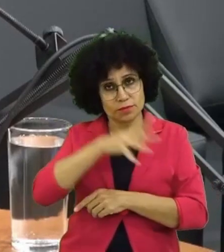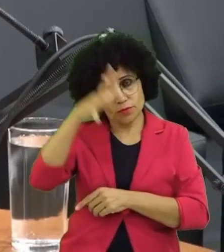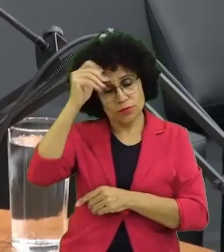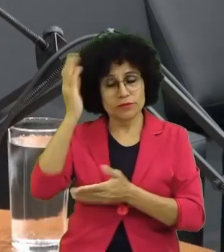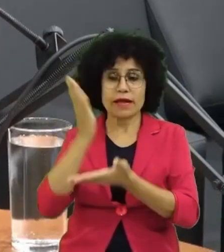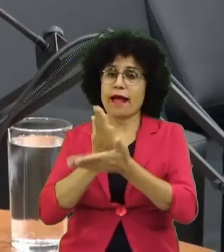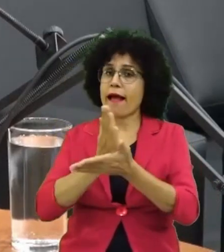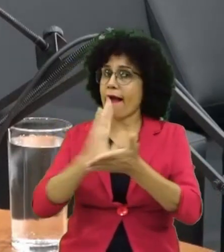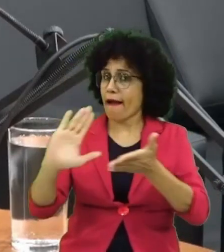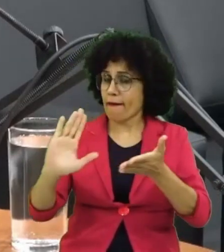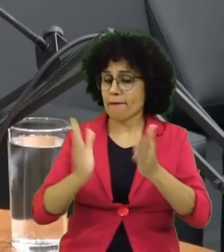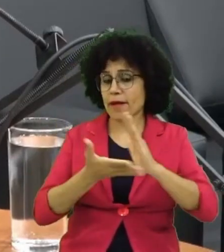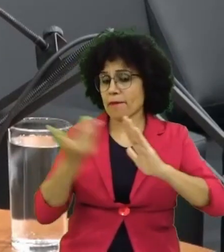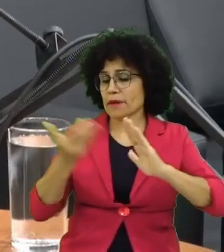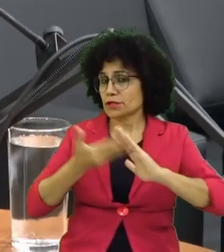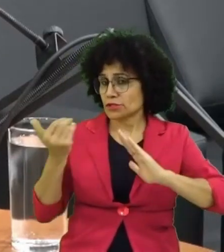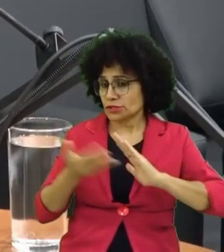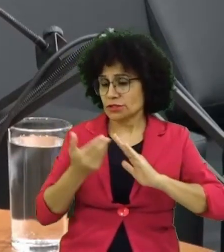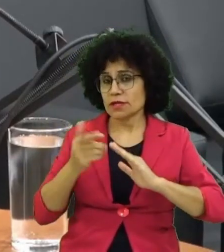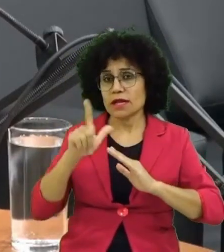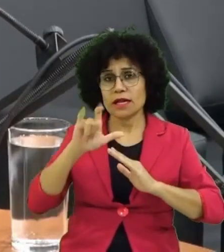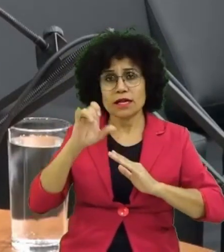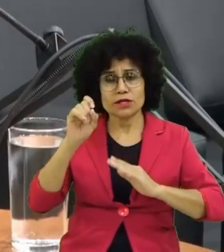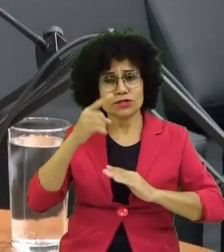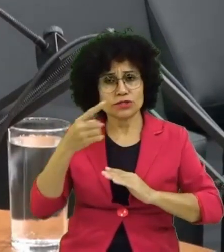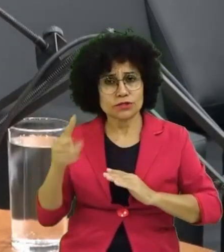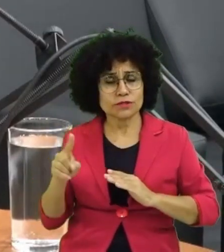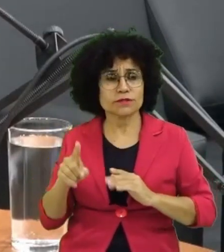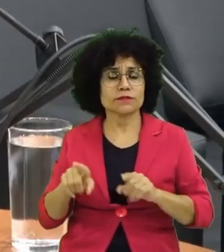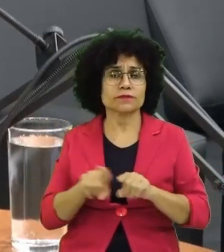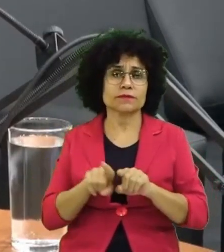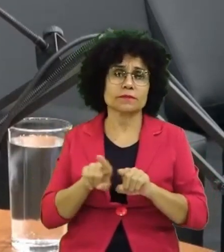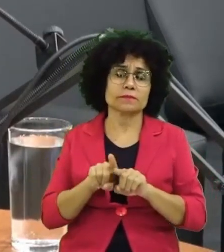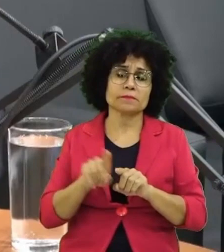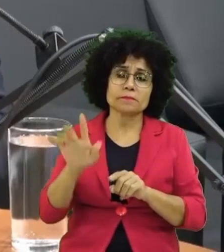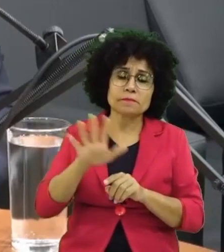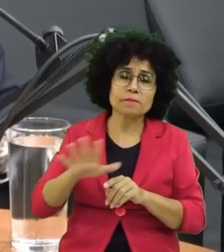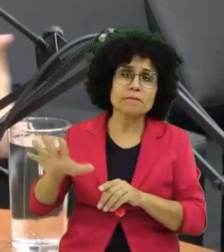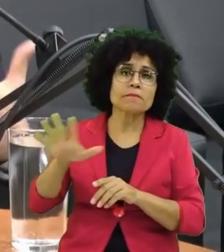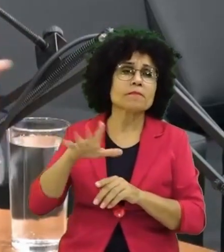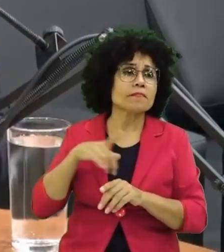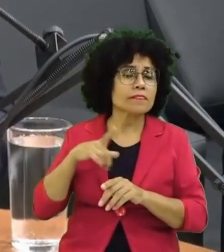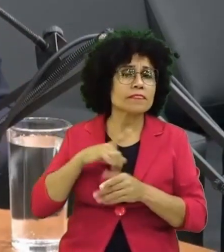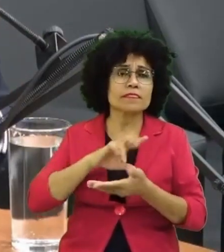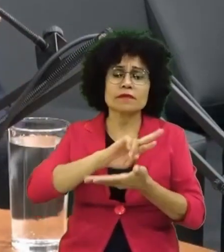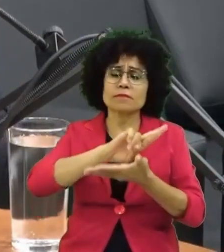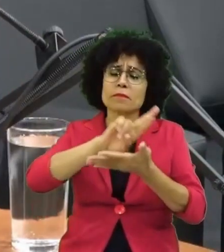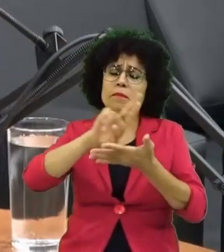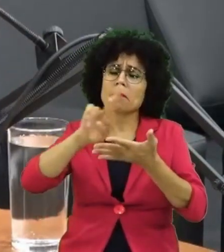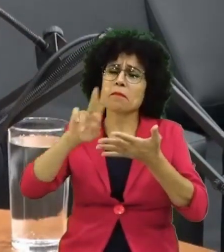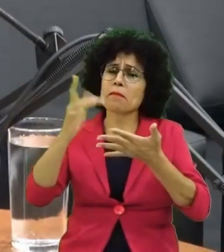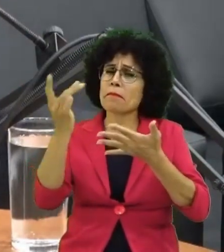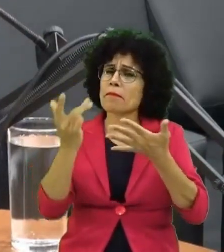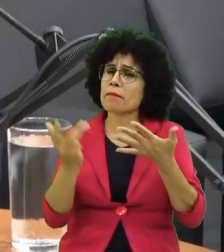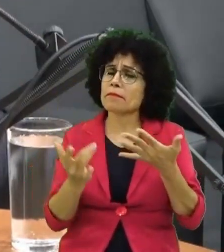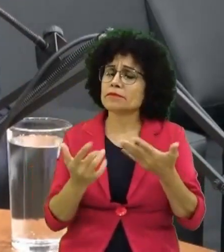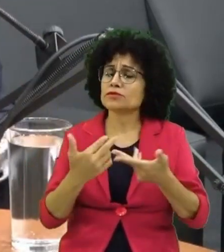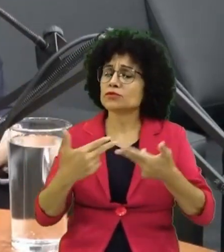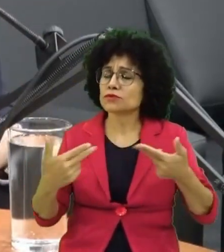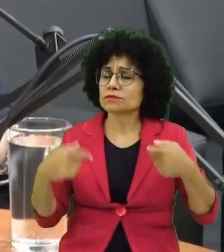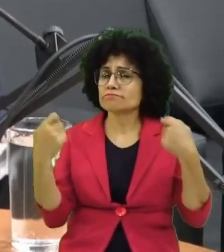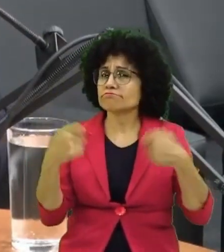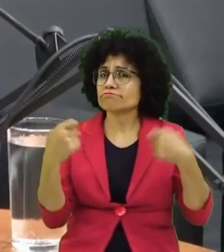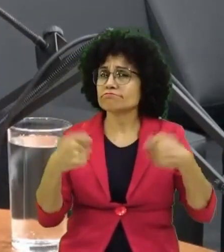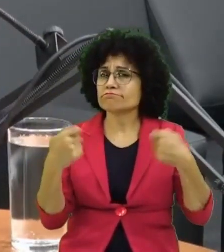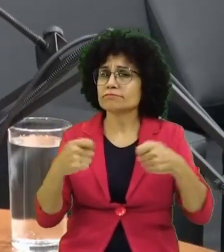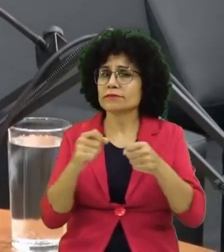erradicação dos lixões, implementação dos consórcios regionais, não é? Há uma série de ações que estão